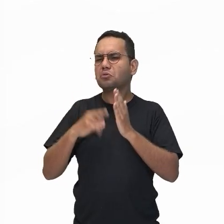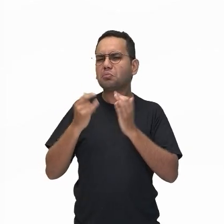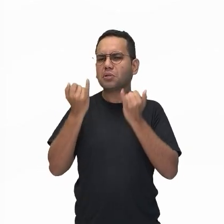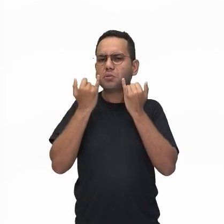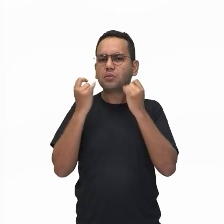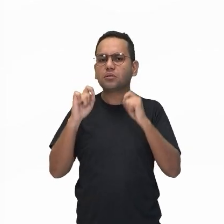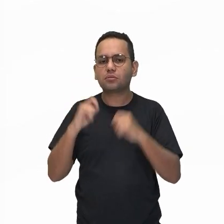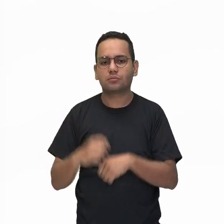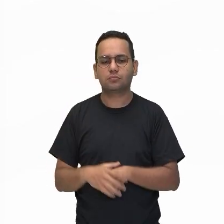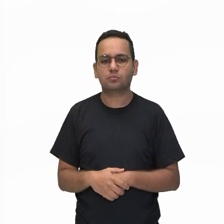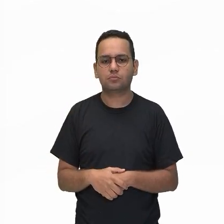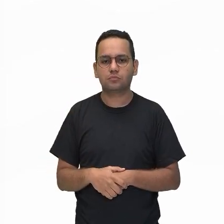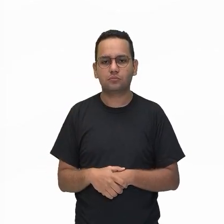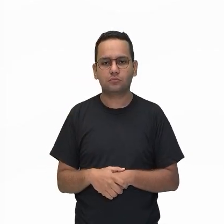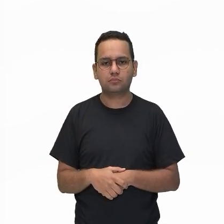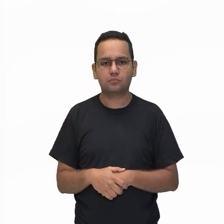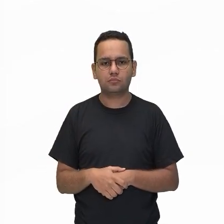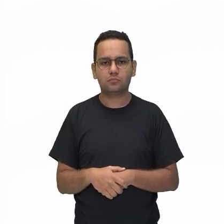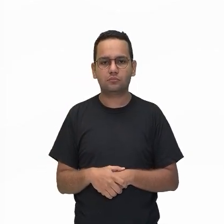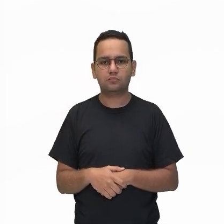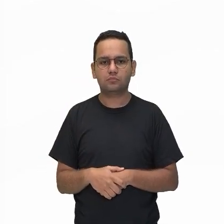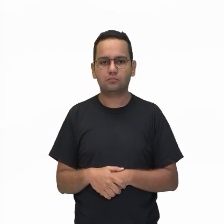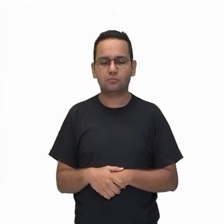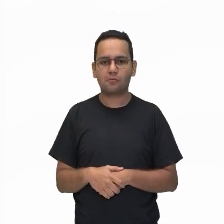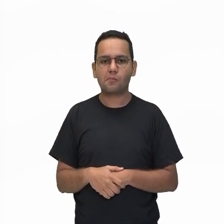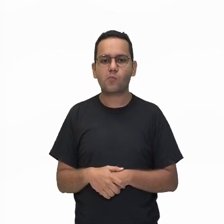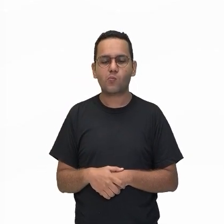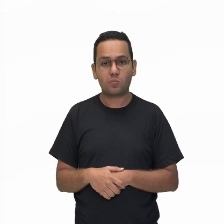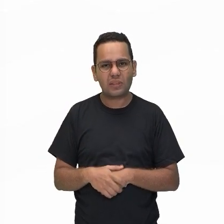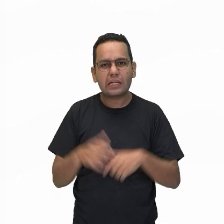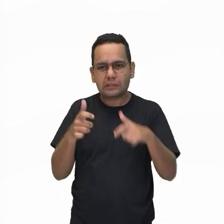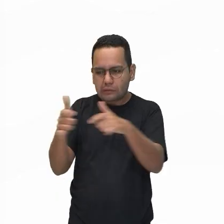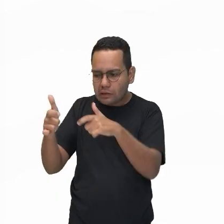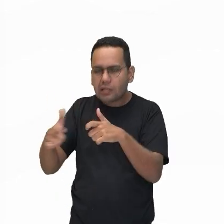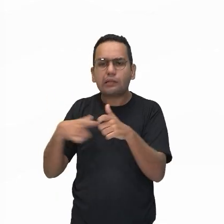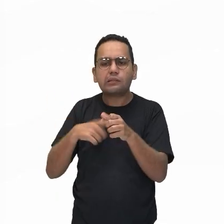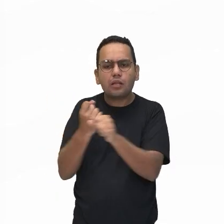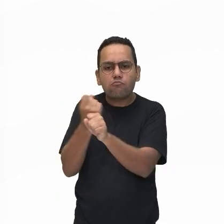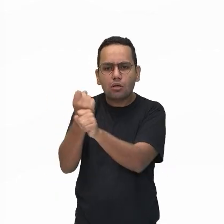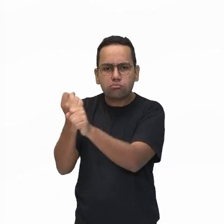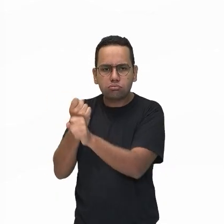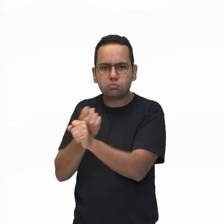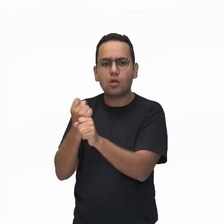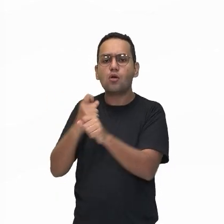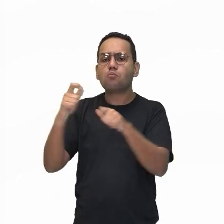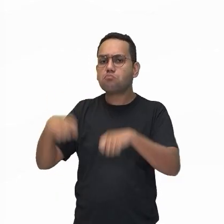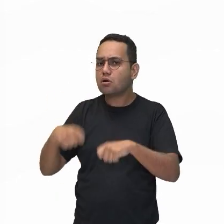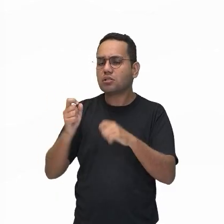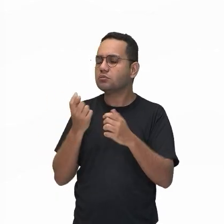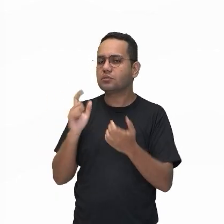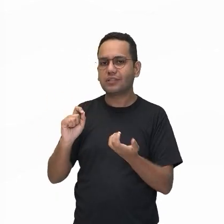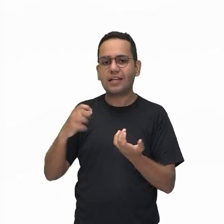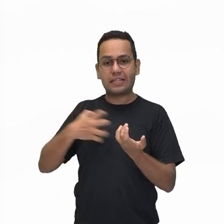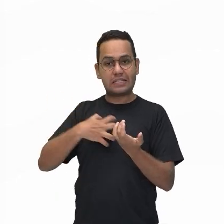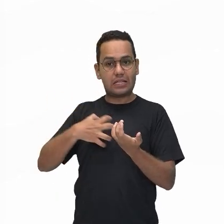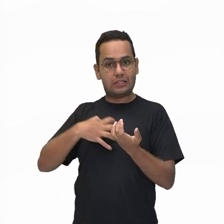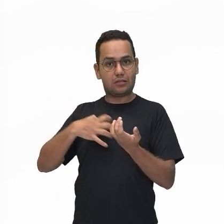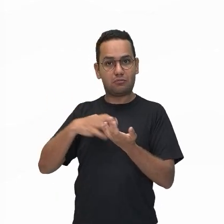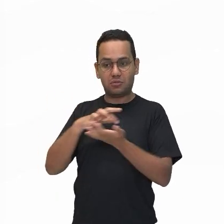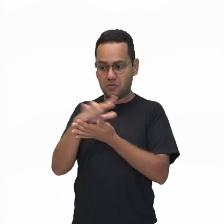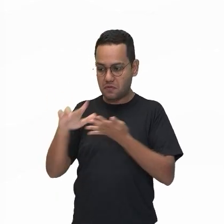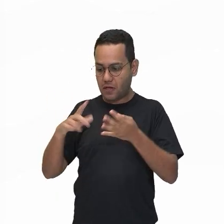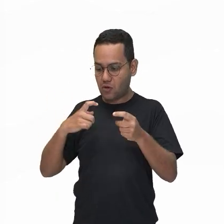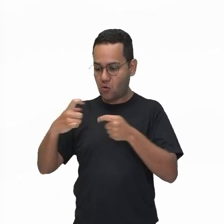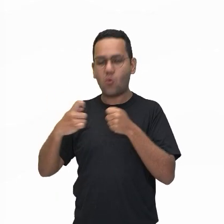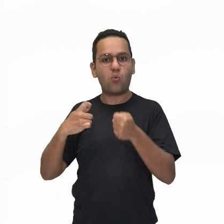Fala que elas exploram a paisagem de cimento para produzir essas condições, né, de vertigem e risco controlado.